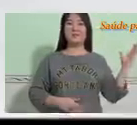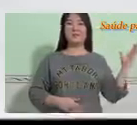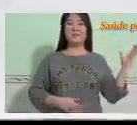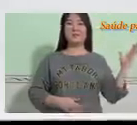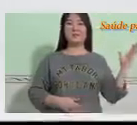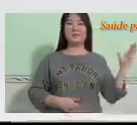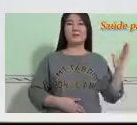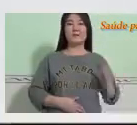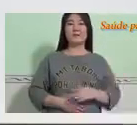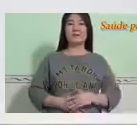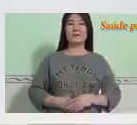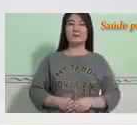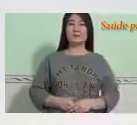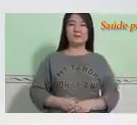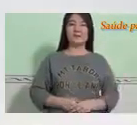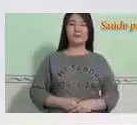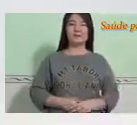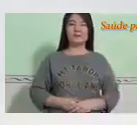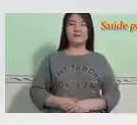COMOFAZERCRIANC cedilha